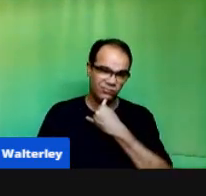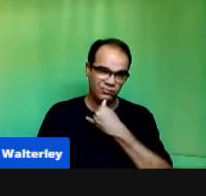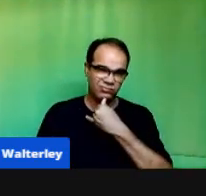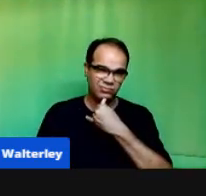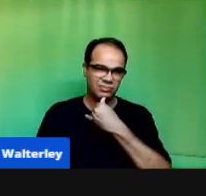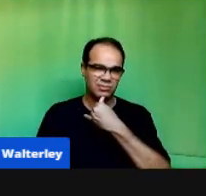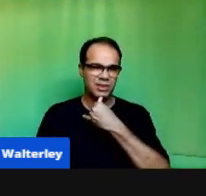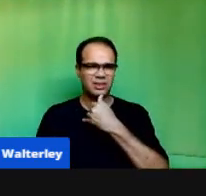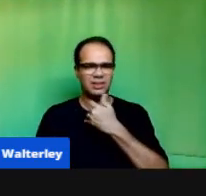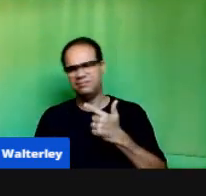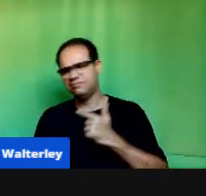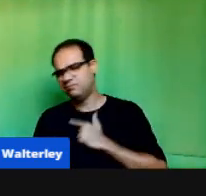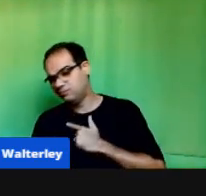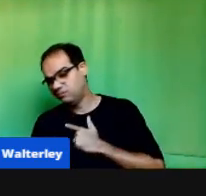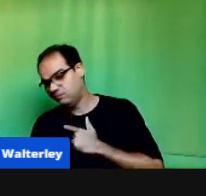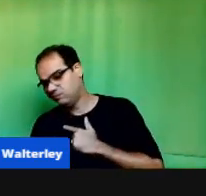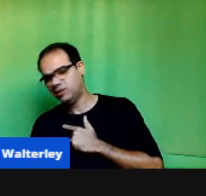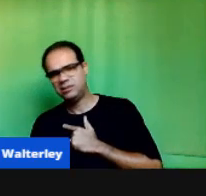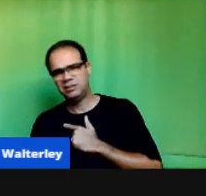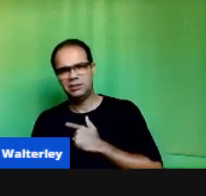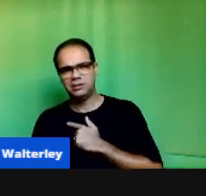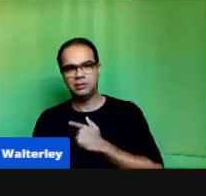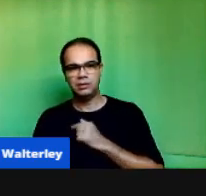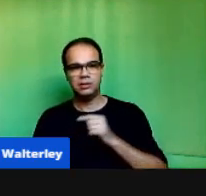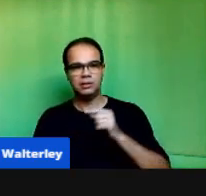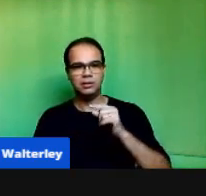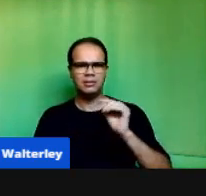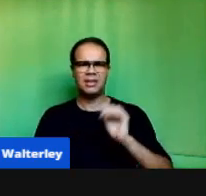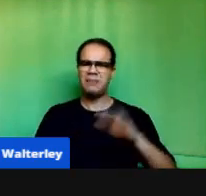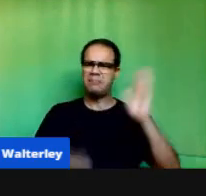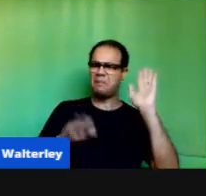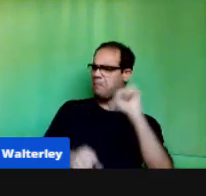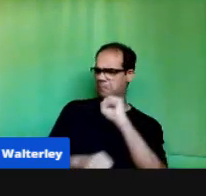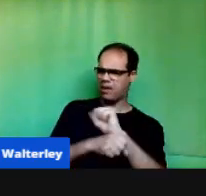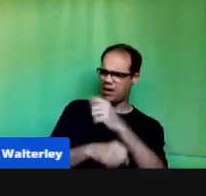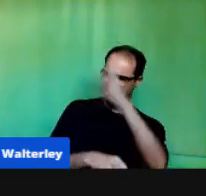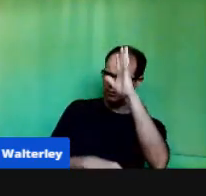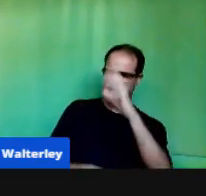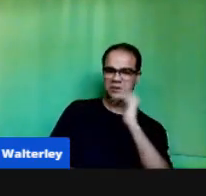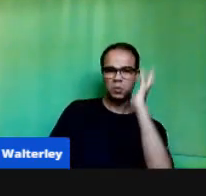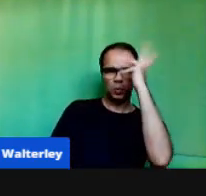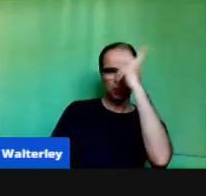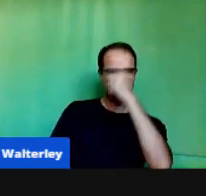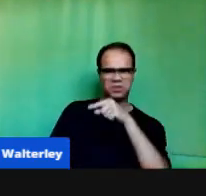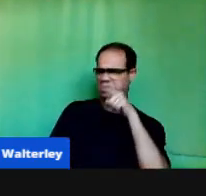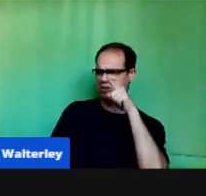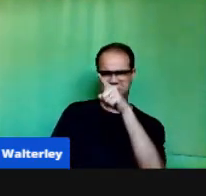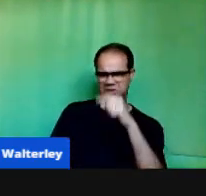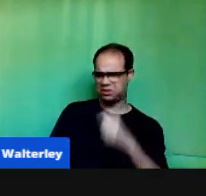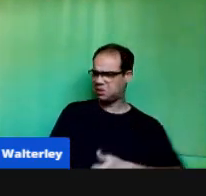atenção para isso. Para, não, você é linda, você é bonita, não, você é foda.